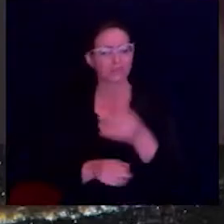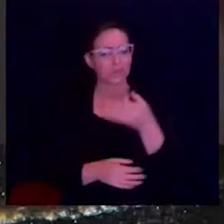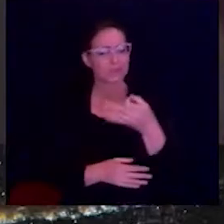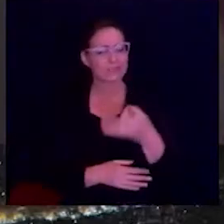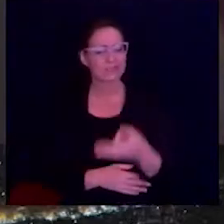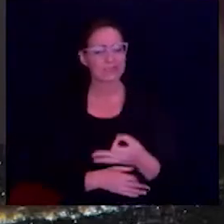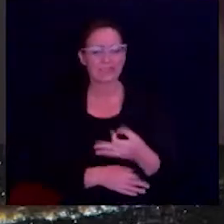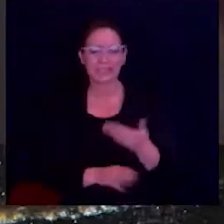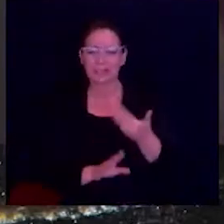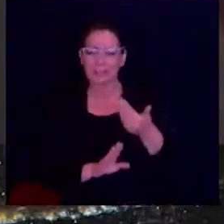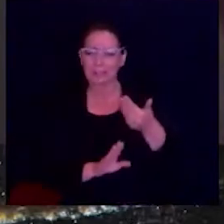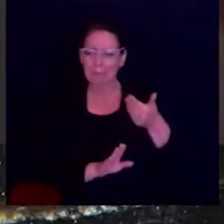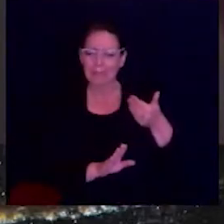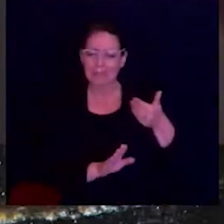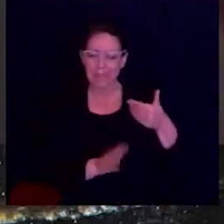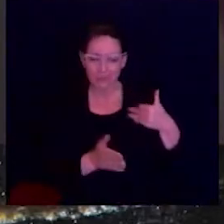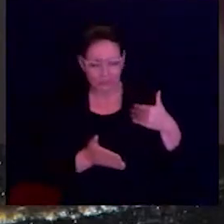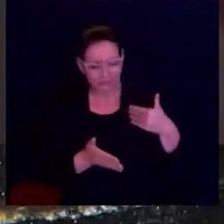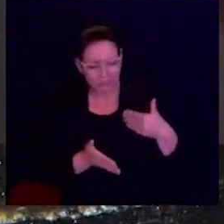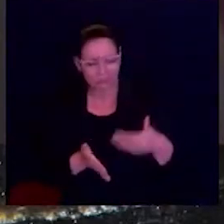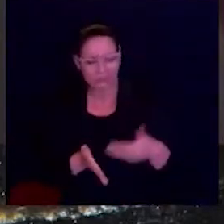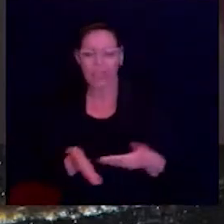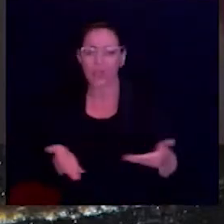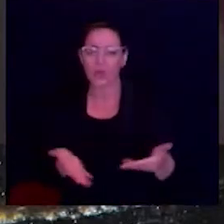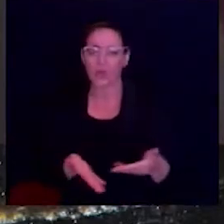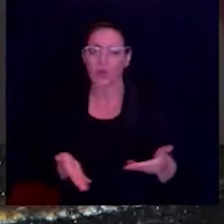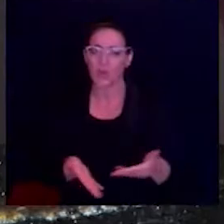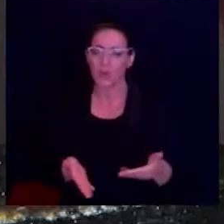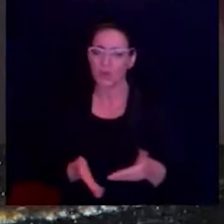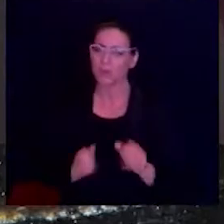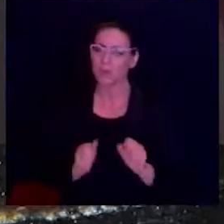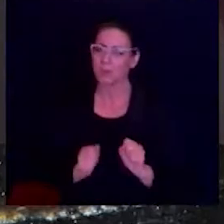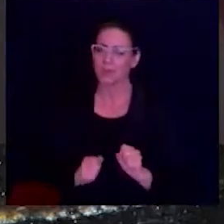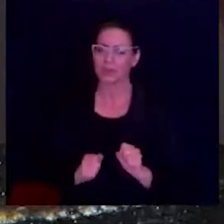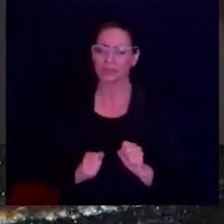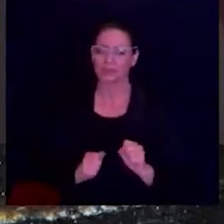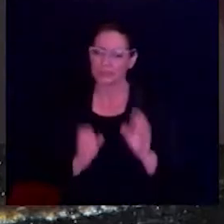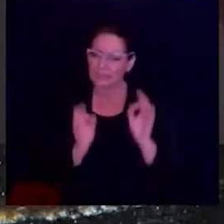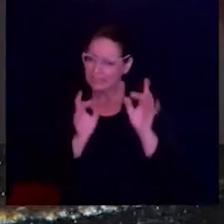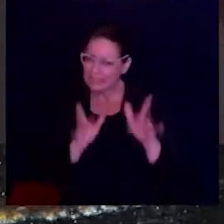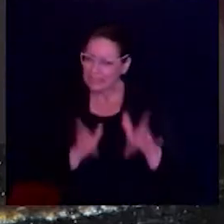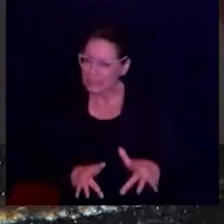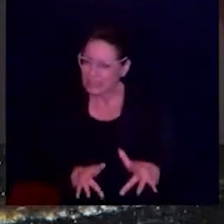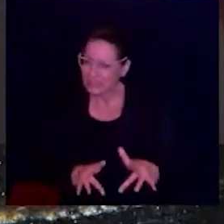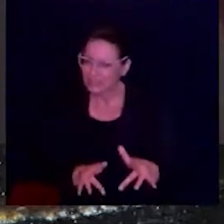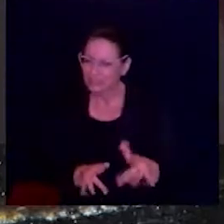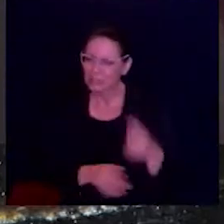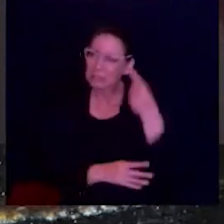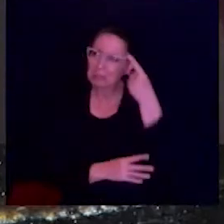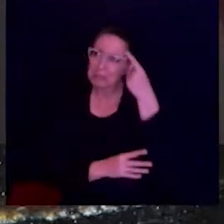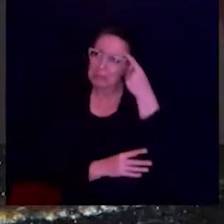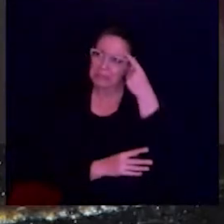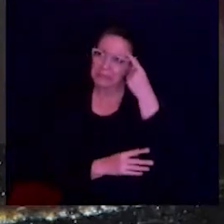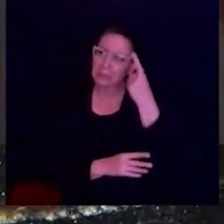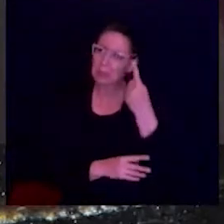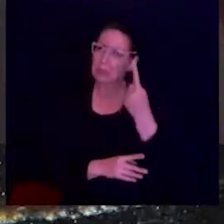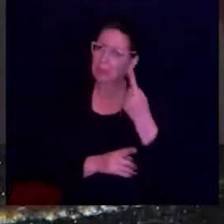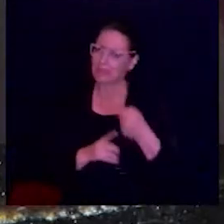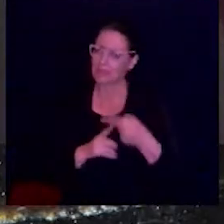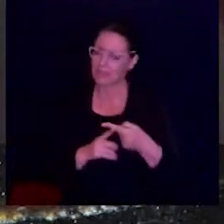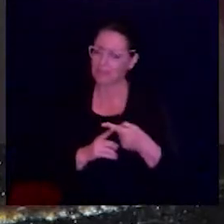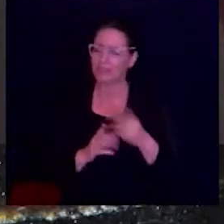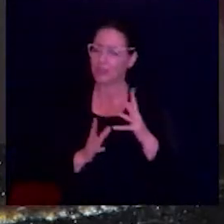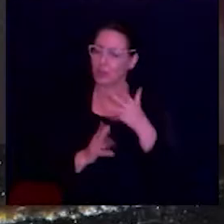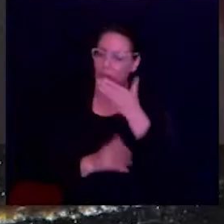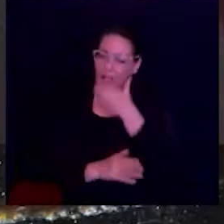o curso até o dia de hoje. Desistir? Creio que todas pensaram isso pelo menos uma vez.